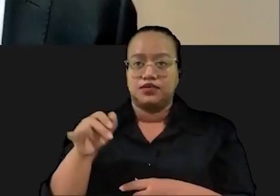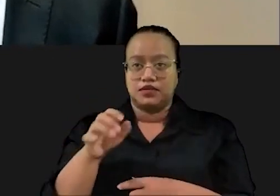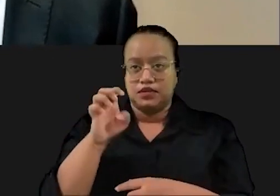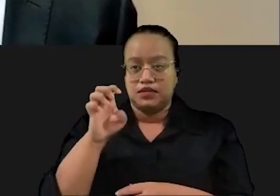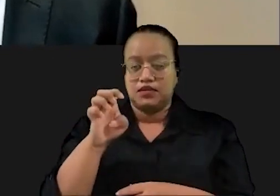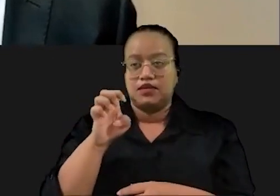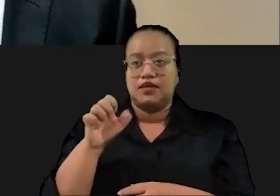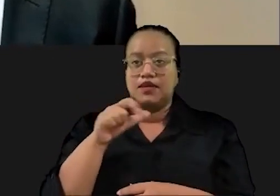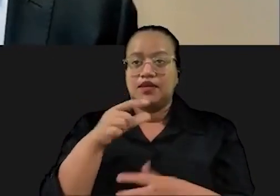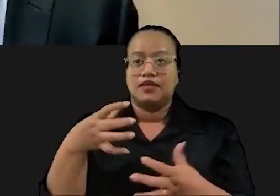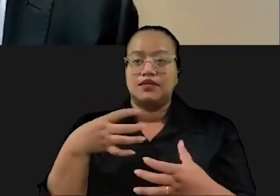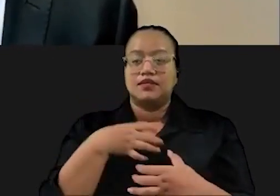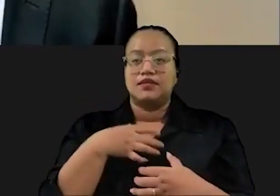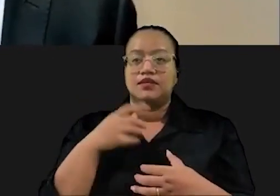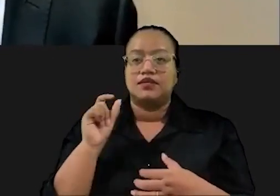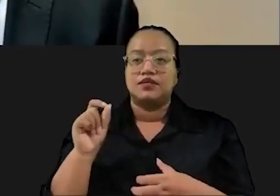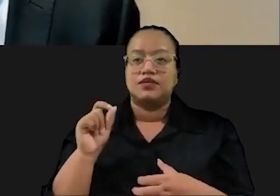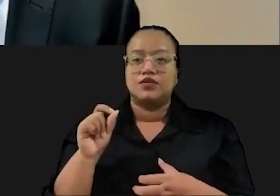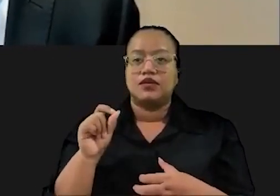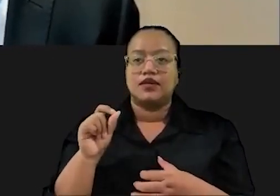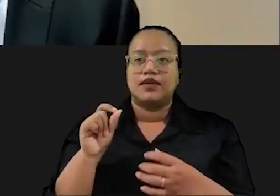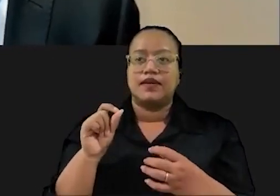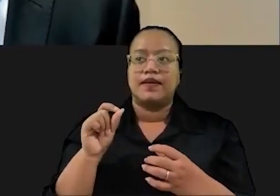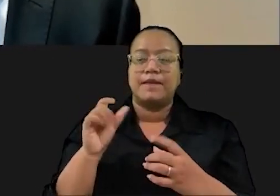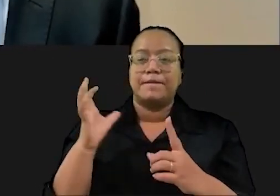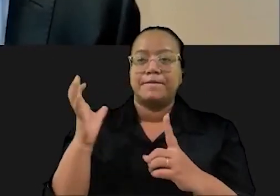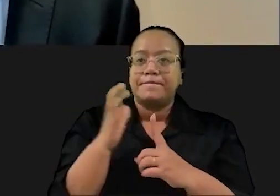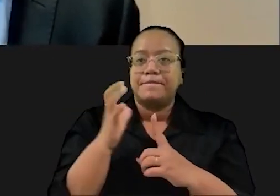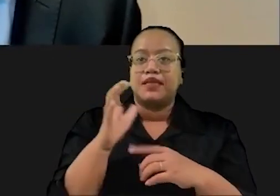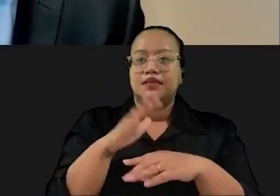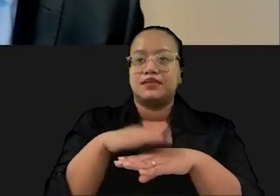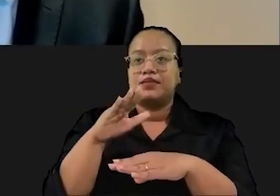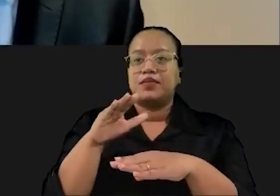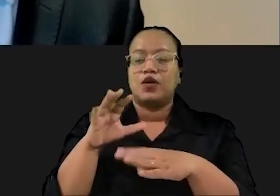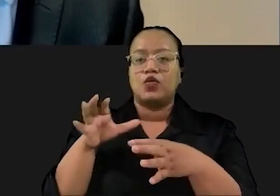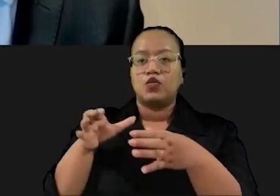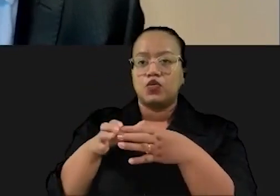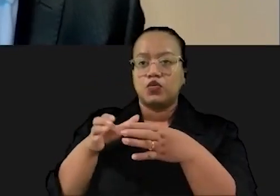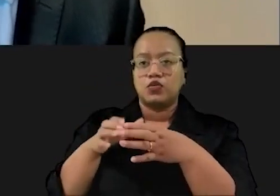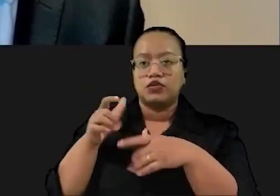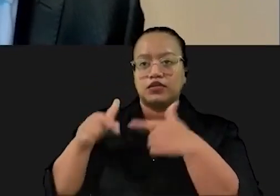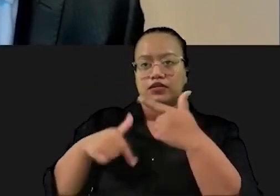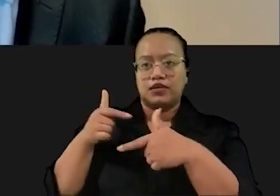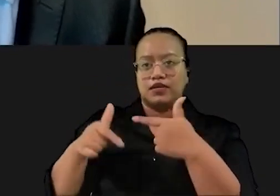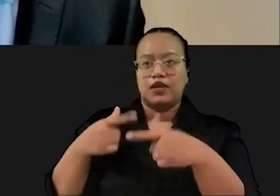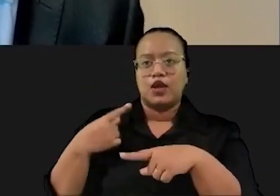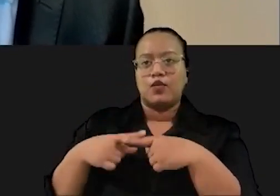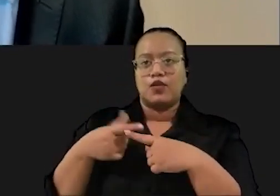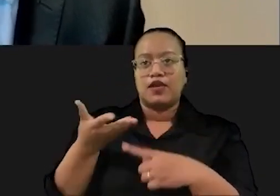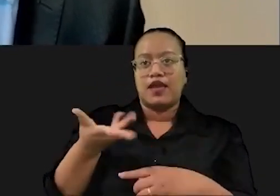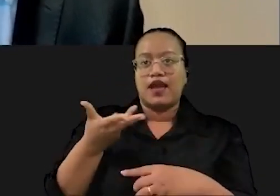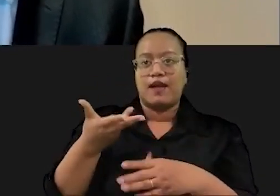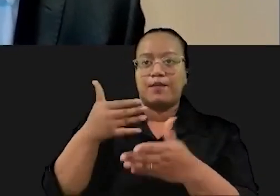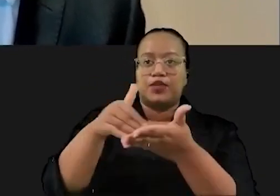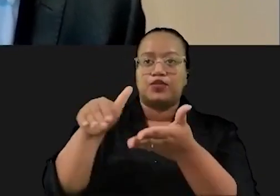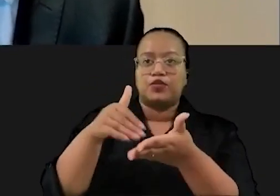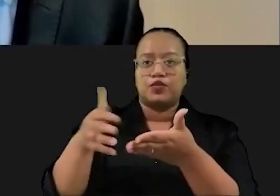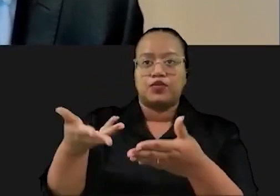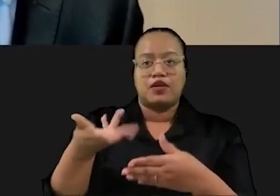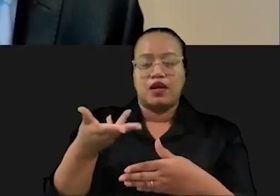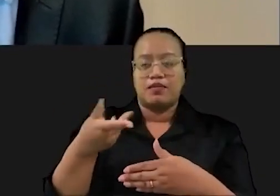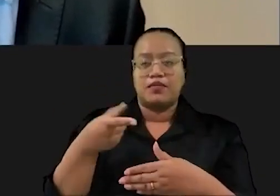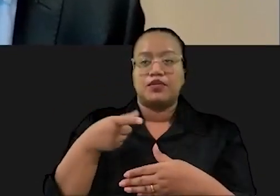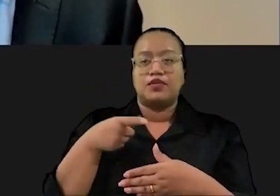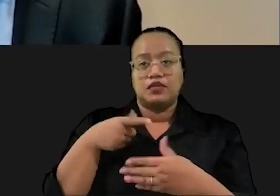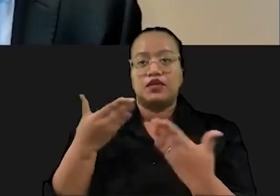daí a partir da adoção do PJE nos gabinetes. Por quê? Porque o processo passa a correr muito mais rápido na secretaria. Isso é um sinal de que a automação está acontecendo,